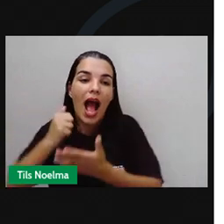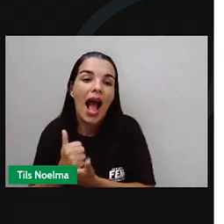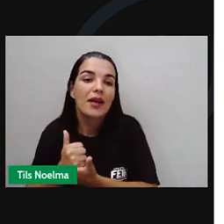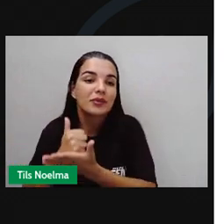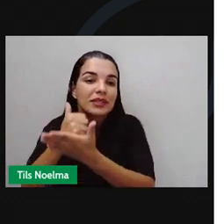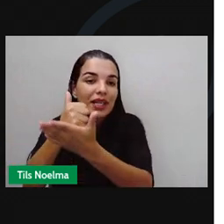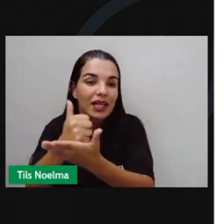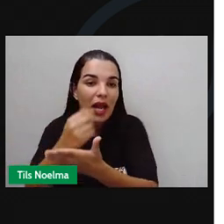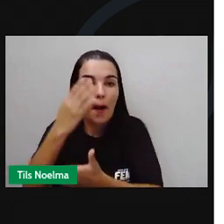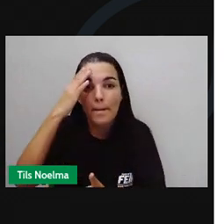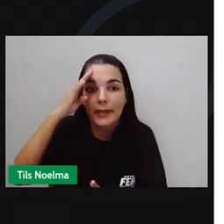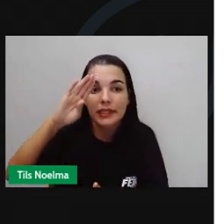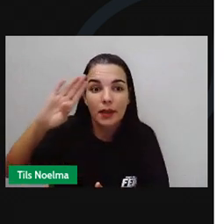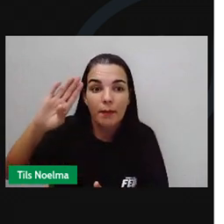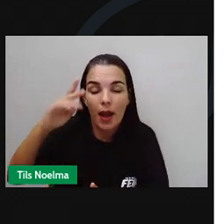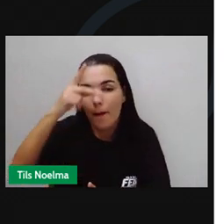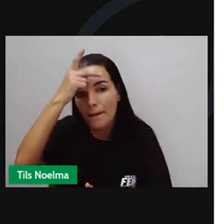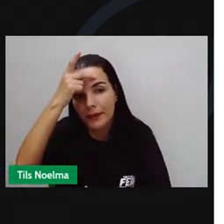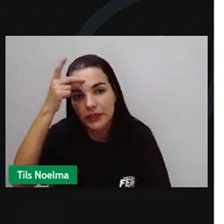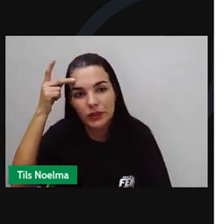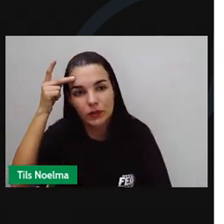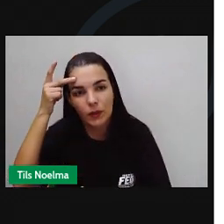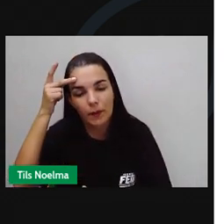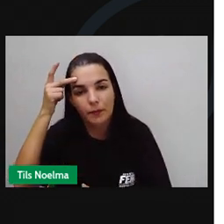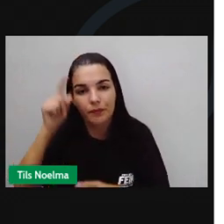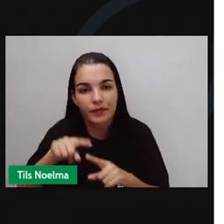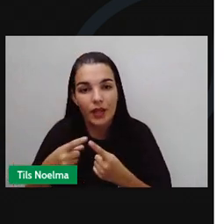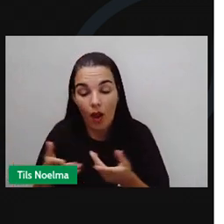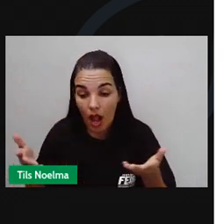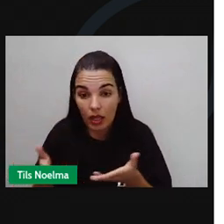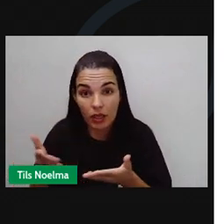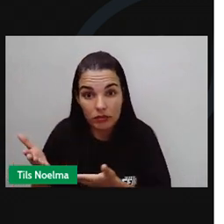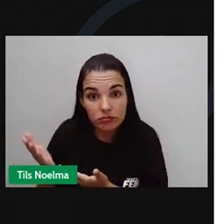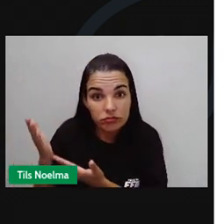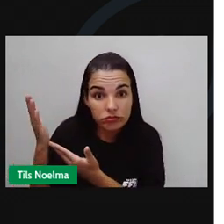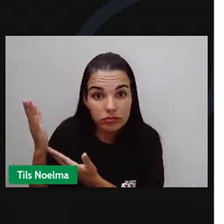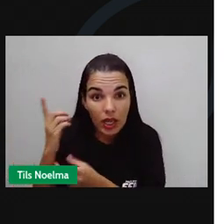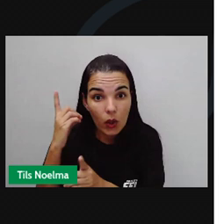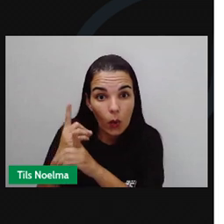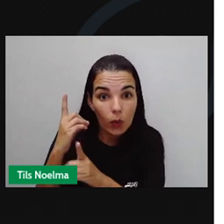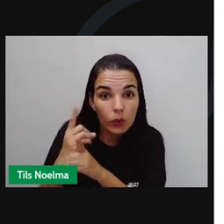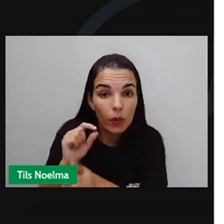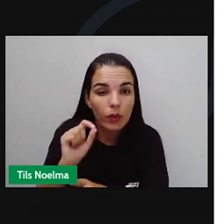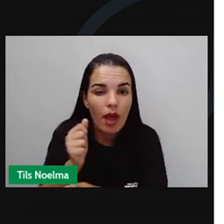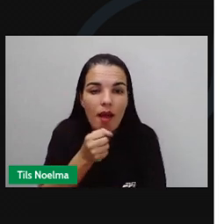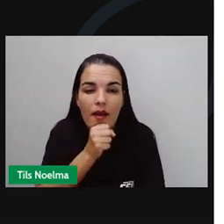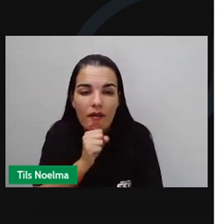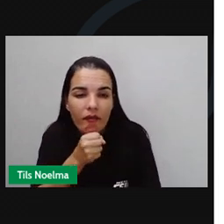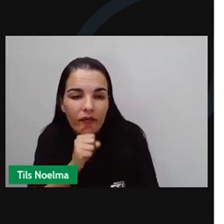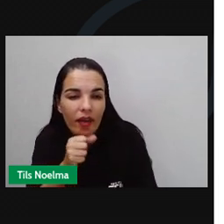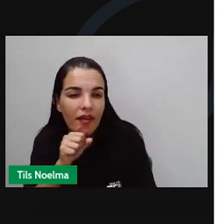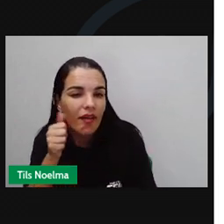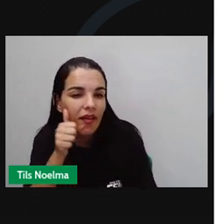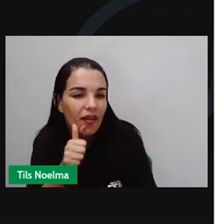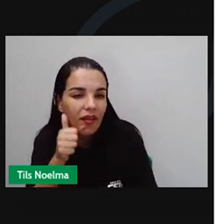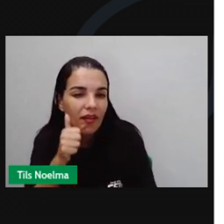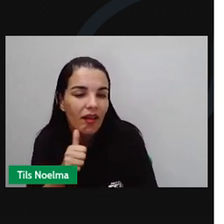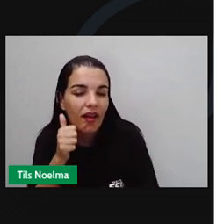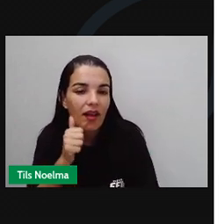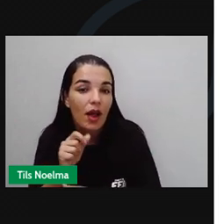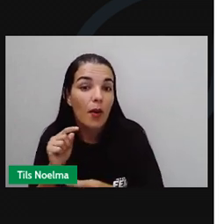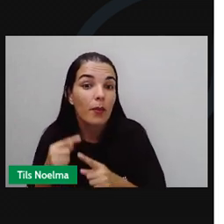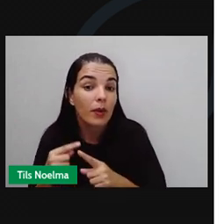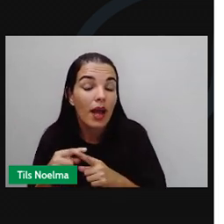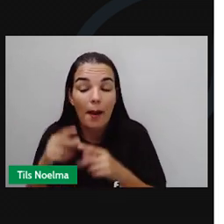personagem principal. Aqui na nossa história, encontramos a velhinha, que é um